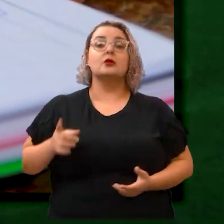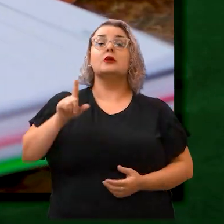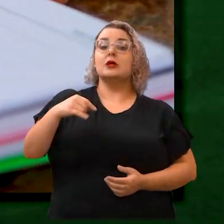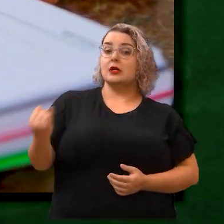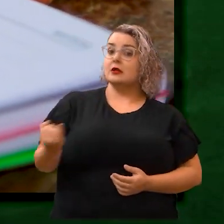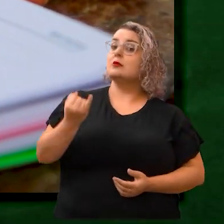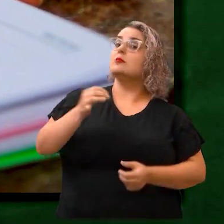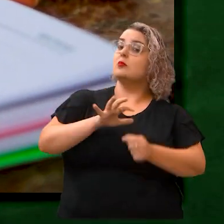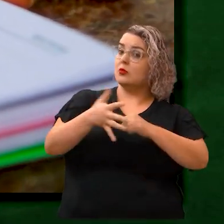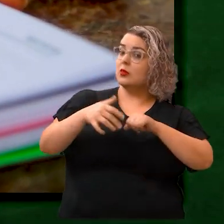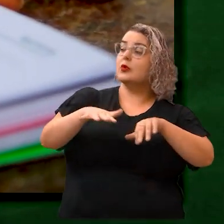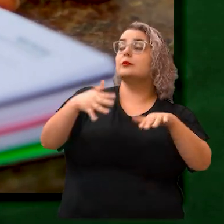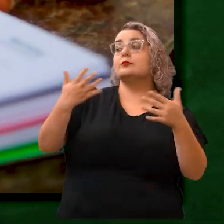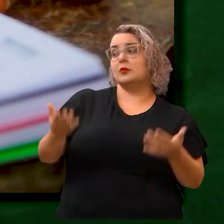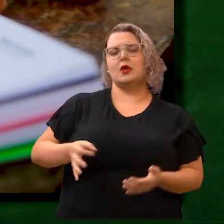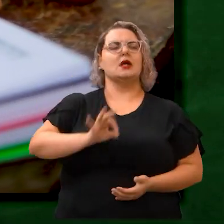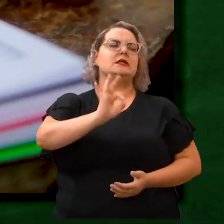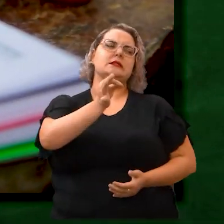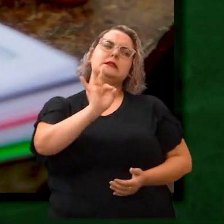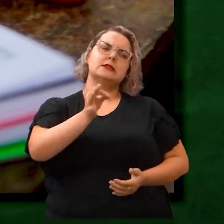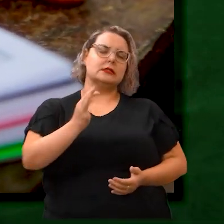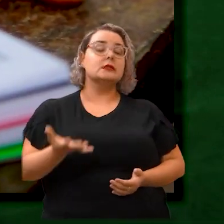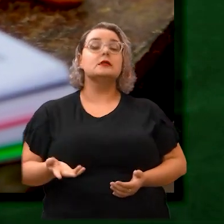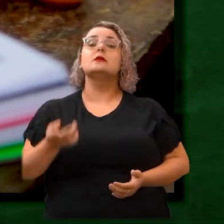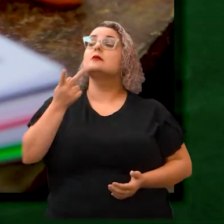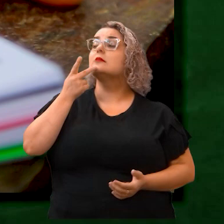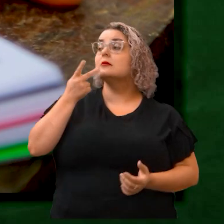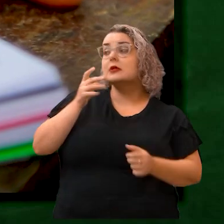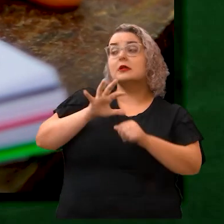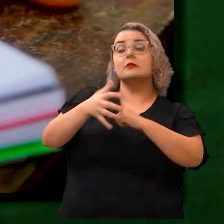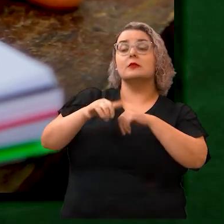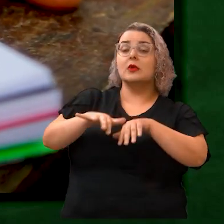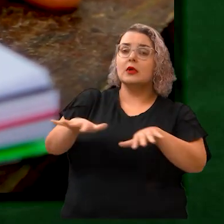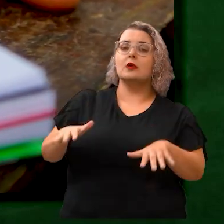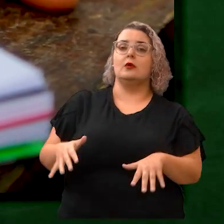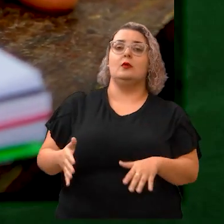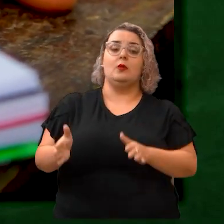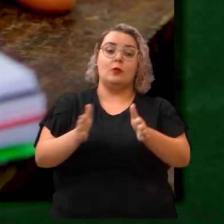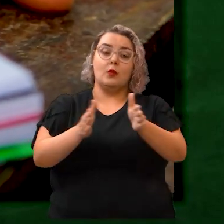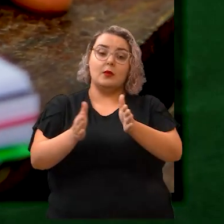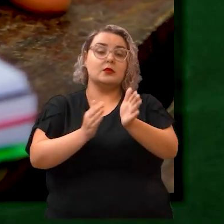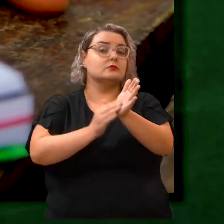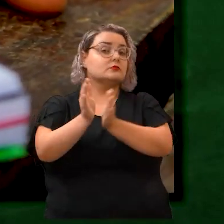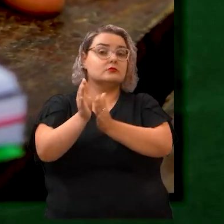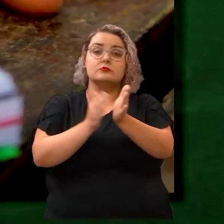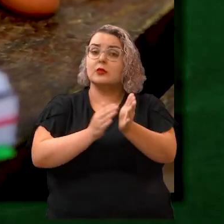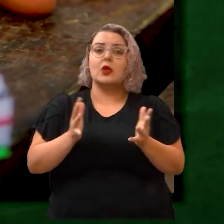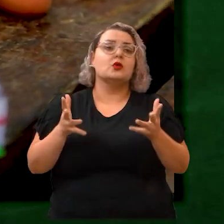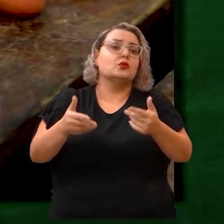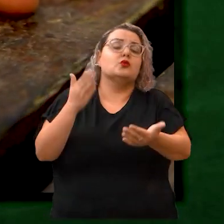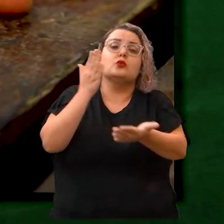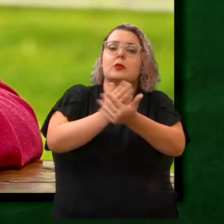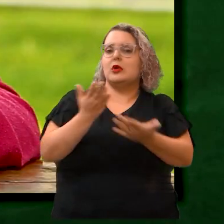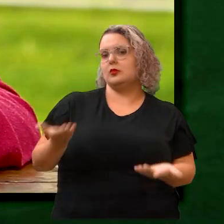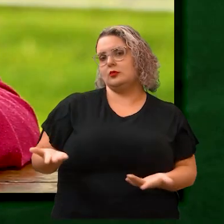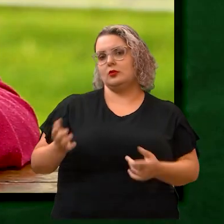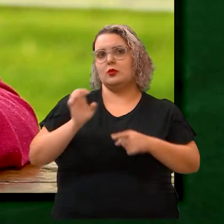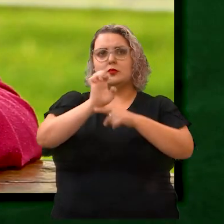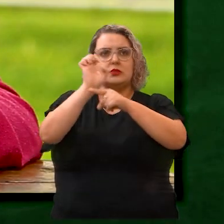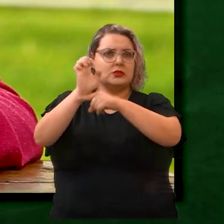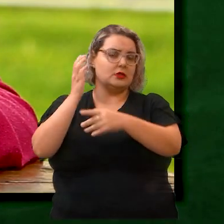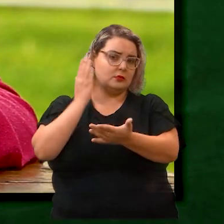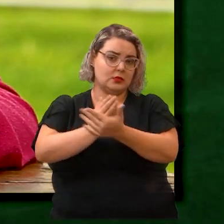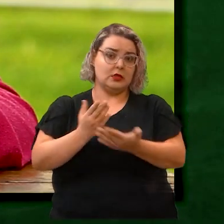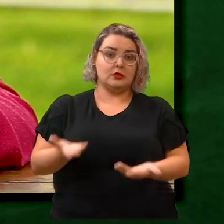que foram muito importantes aí na pandemia né e assim falando na pandemia nós Ficamos um tempo sem concurso porque Tudo parou né o estado